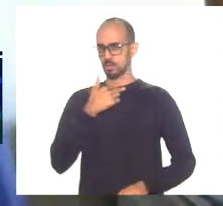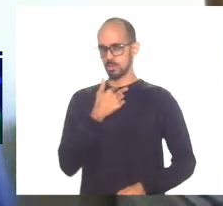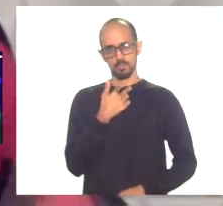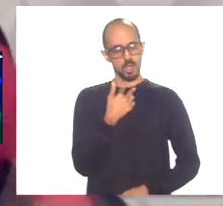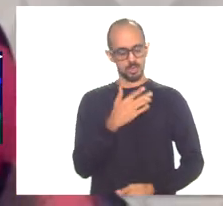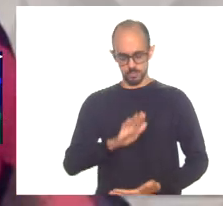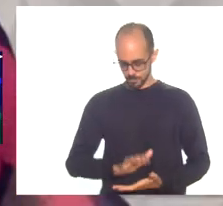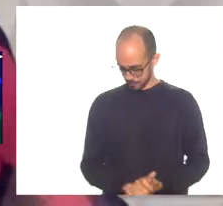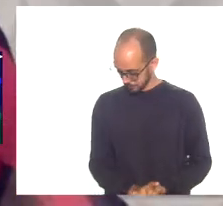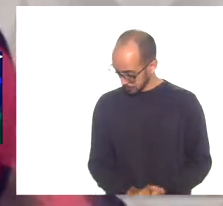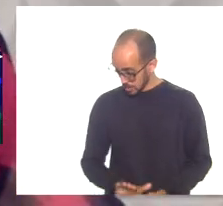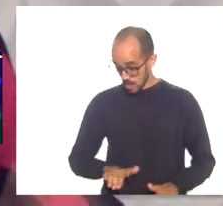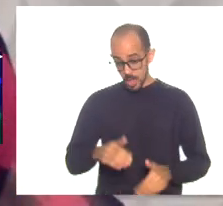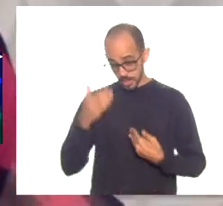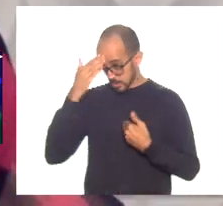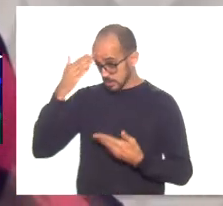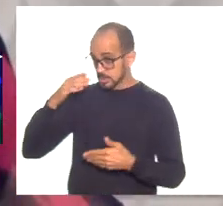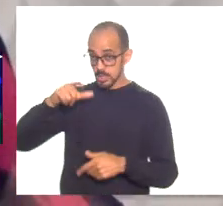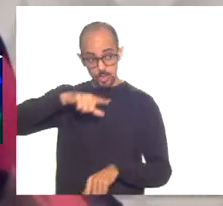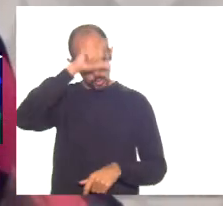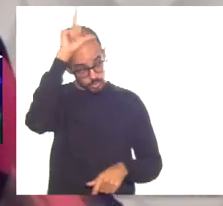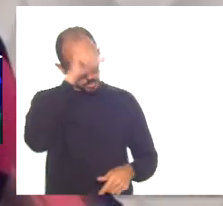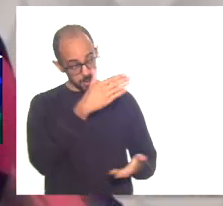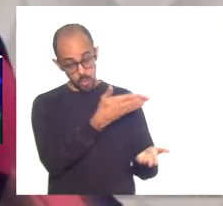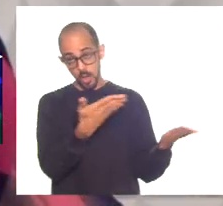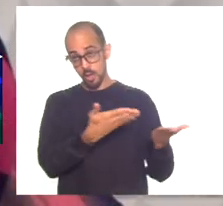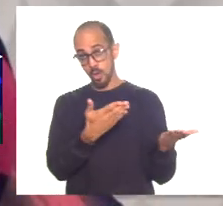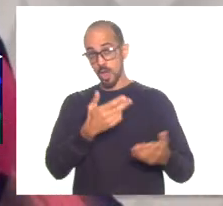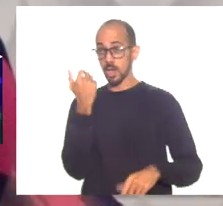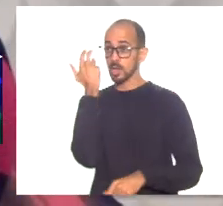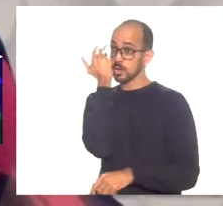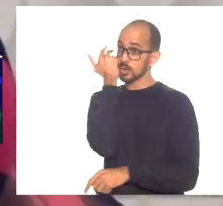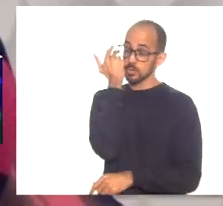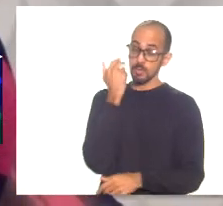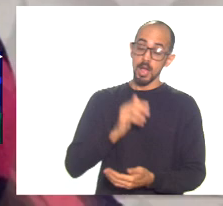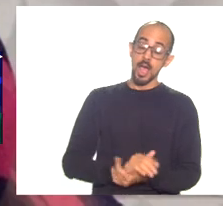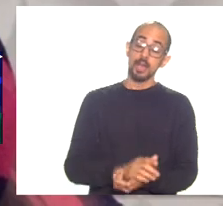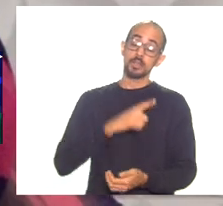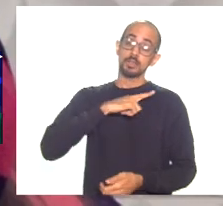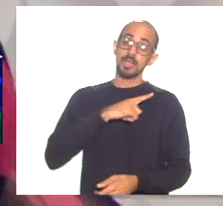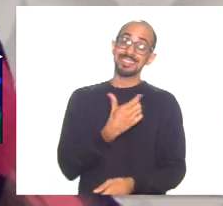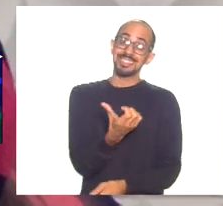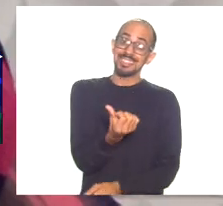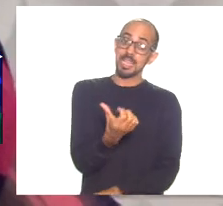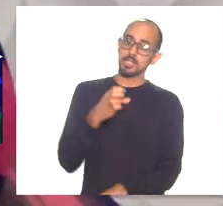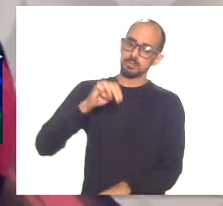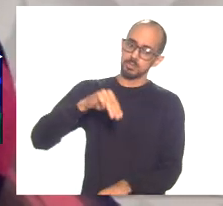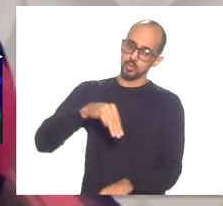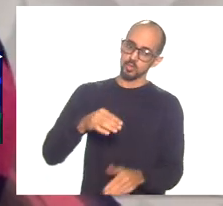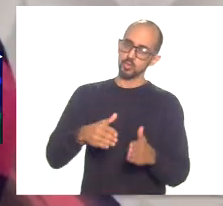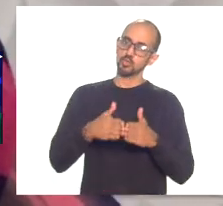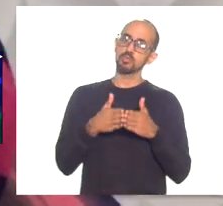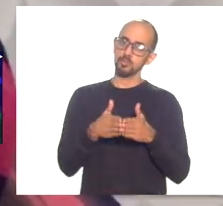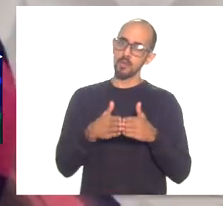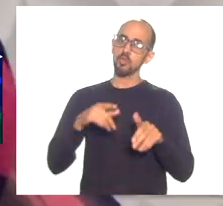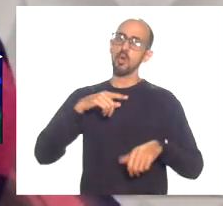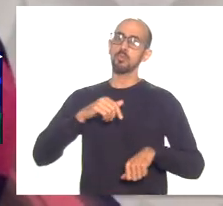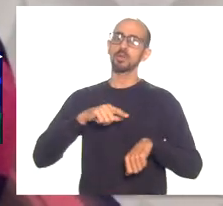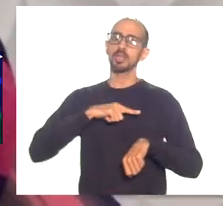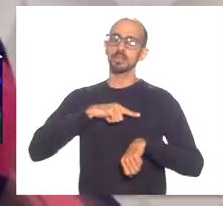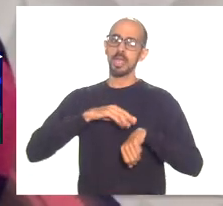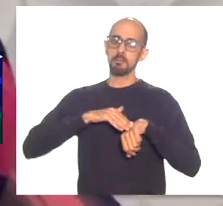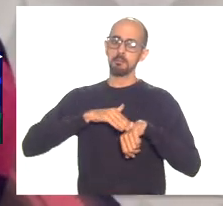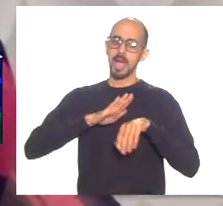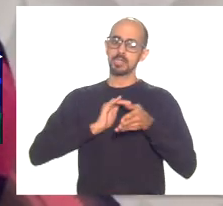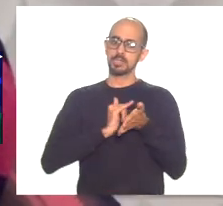E agradecendo a Deputado Luiz Paulo o deputado Aliomar vossa excelência tem seis minutos porque aumentou o número de